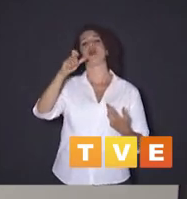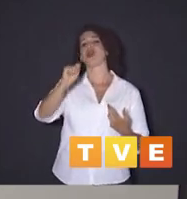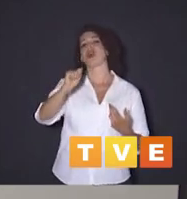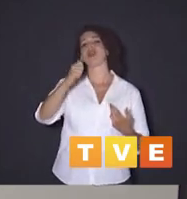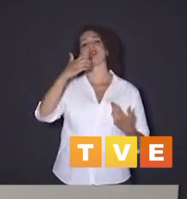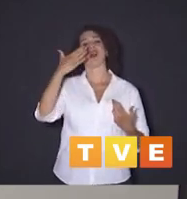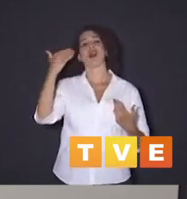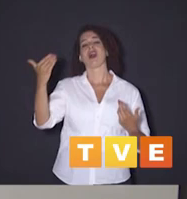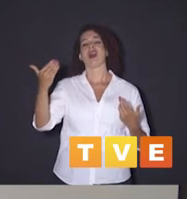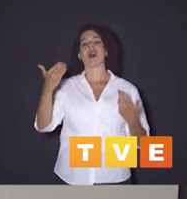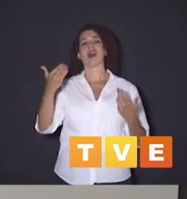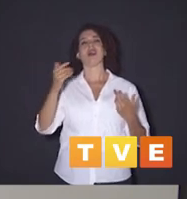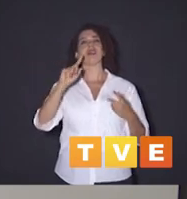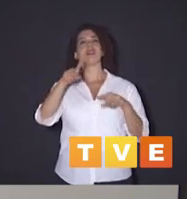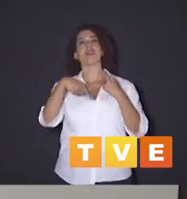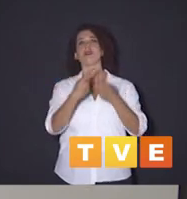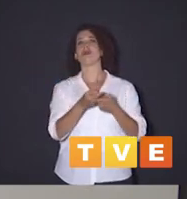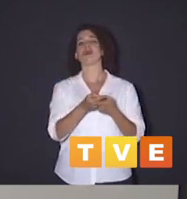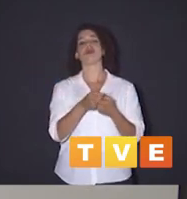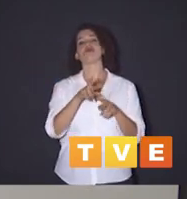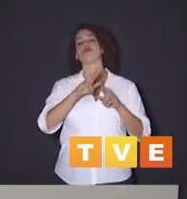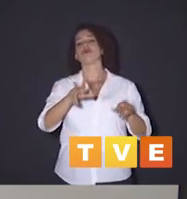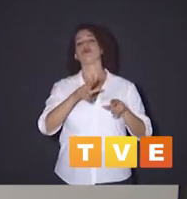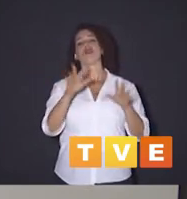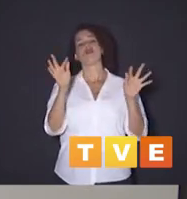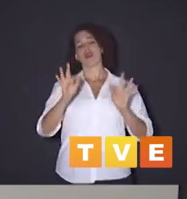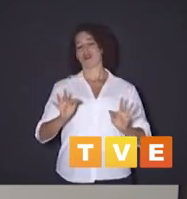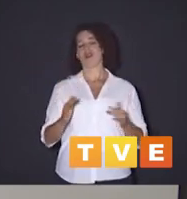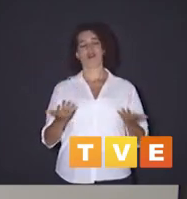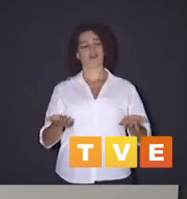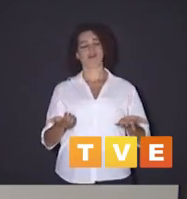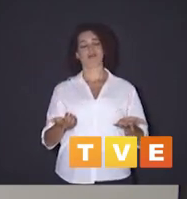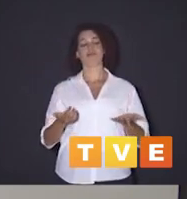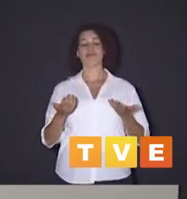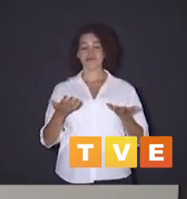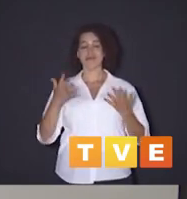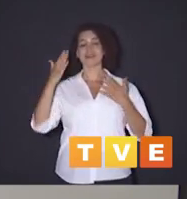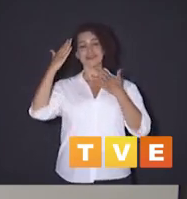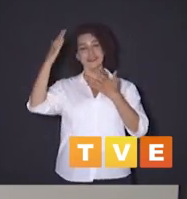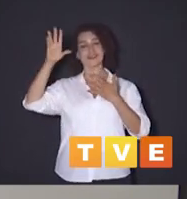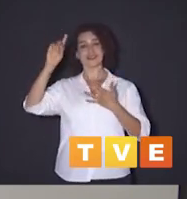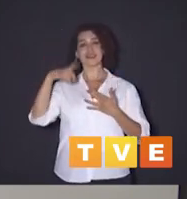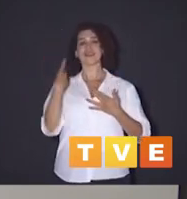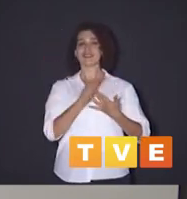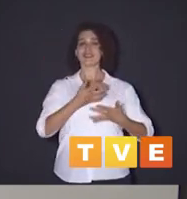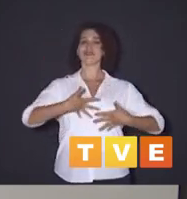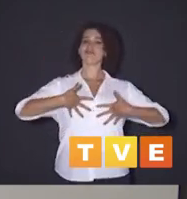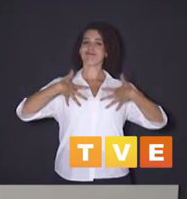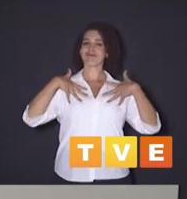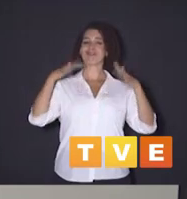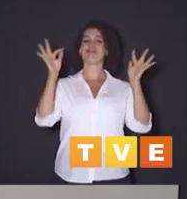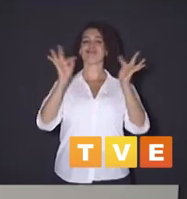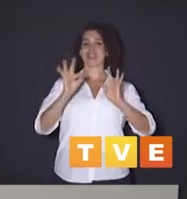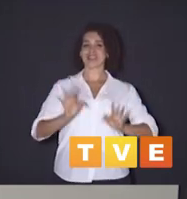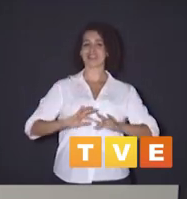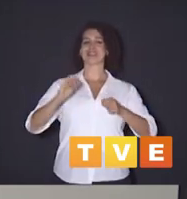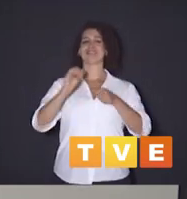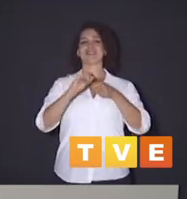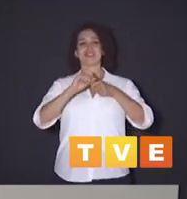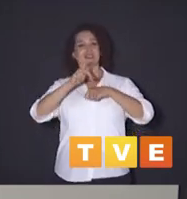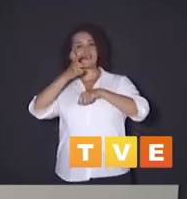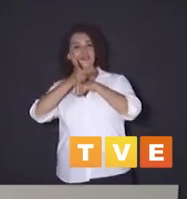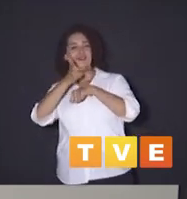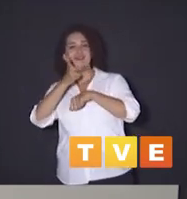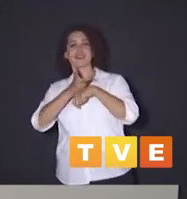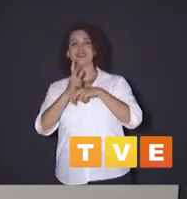frente não sei que você não ser feliz com aquilo hoje graças a deus a gente é feliz com o que a gente faz hoje a gente é feliz fazendo vídeos